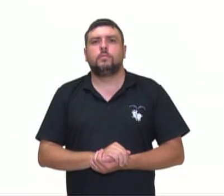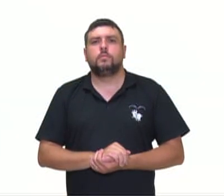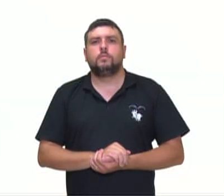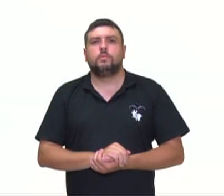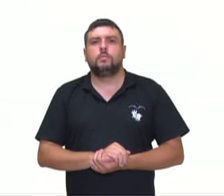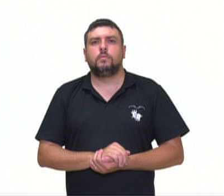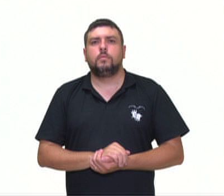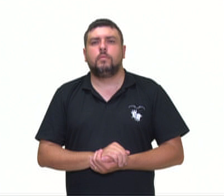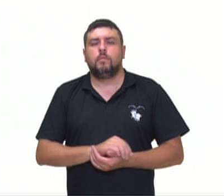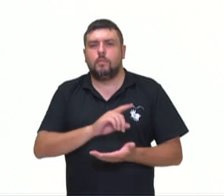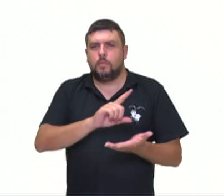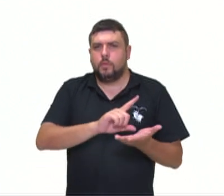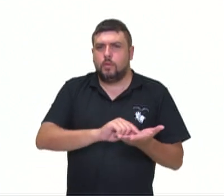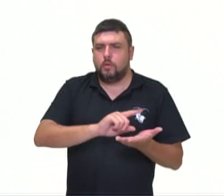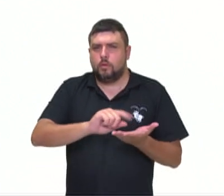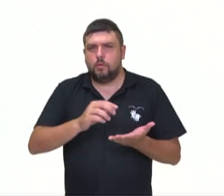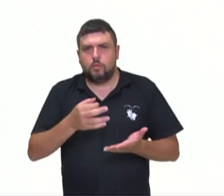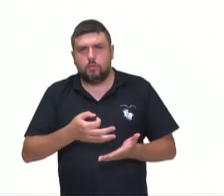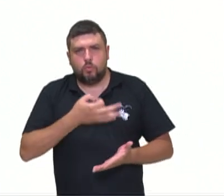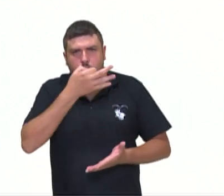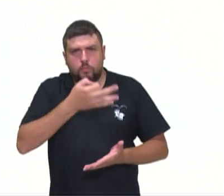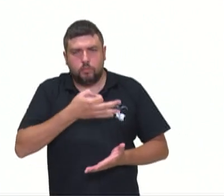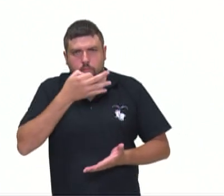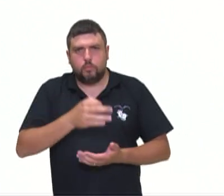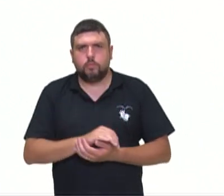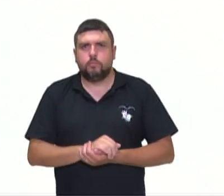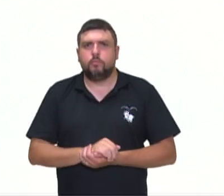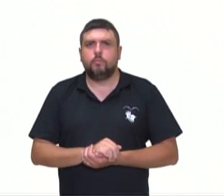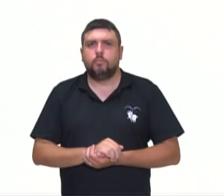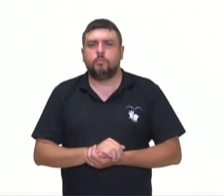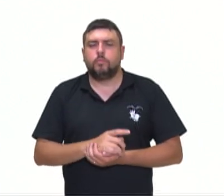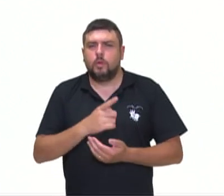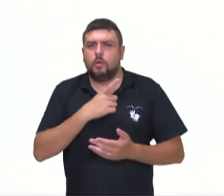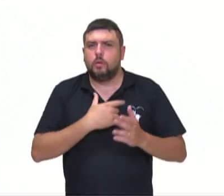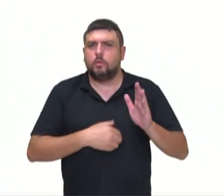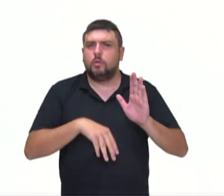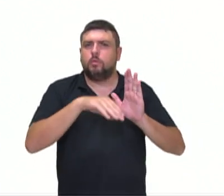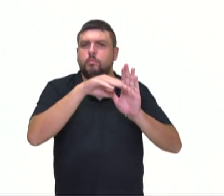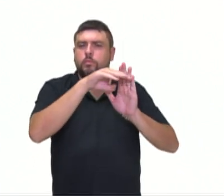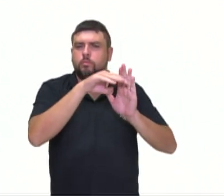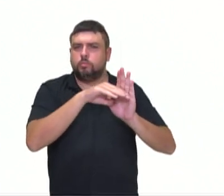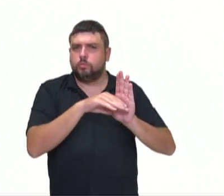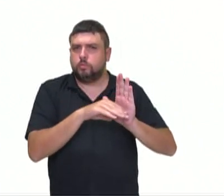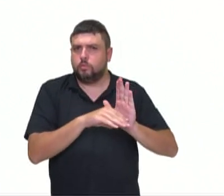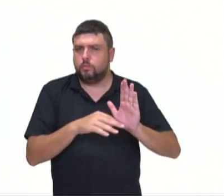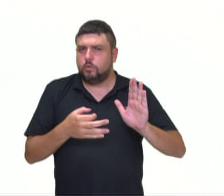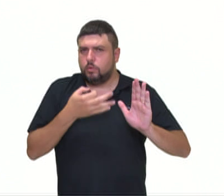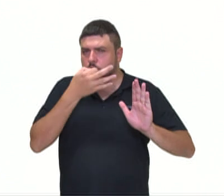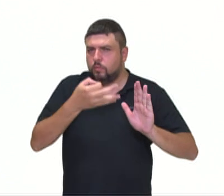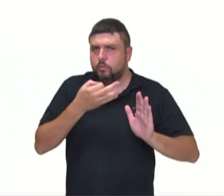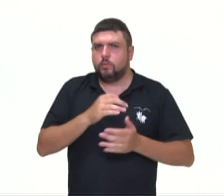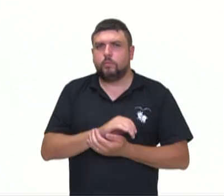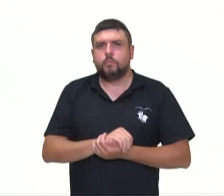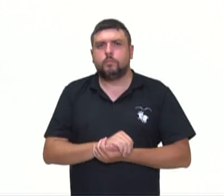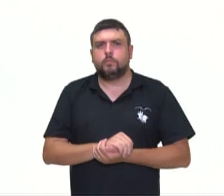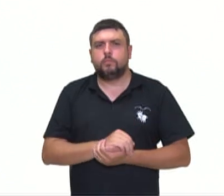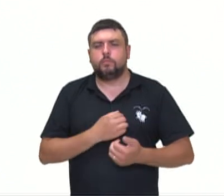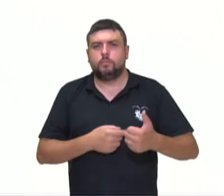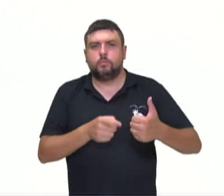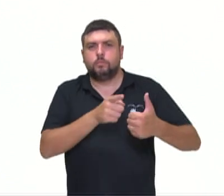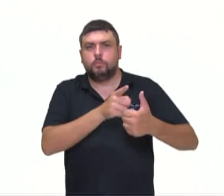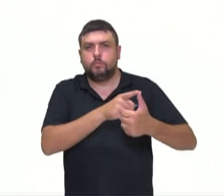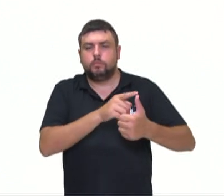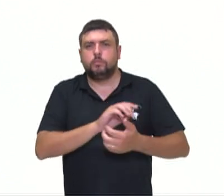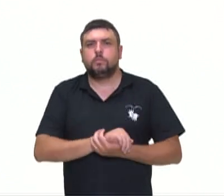Artigo de opinião. Então, nós temos aqui alguns tópicos do artigo de opinião que trabalharemos. Primeiro deles,